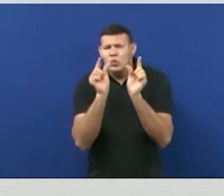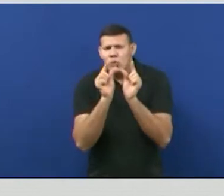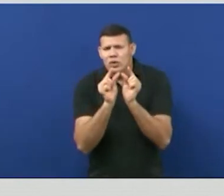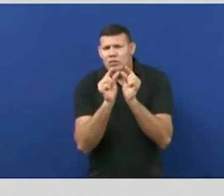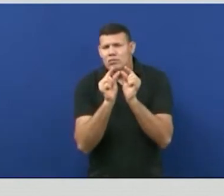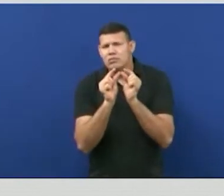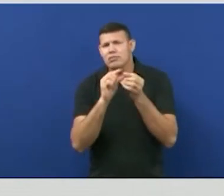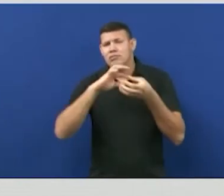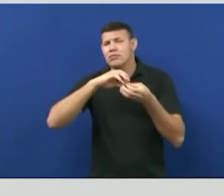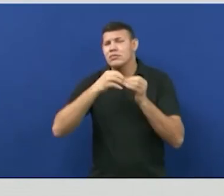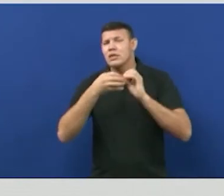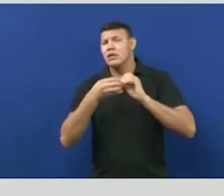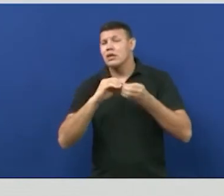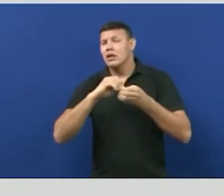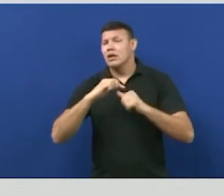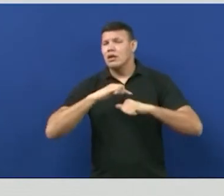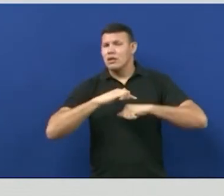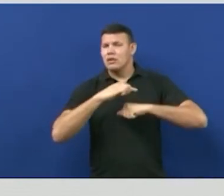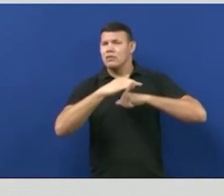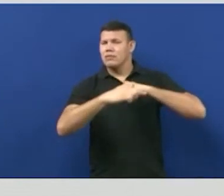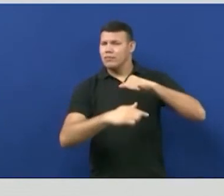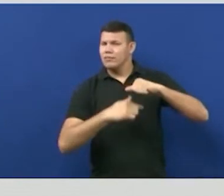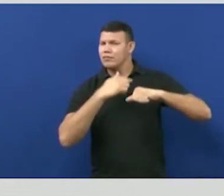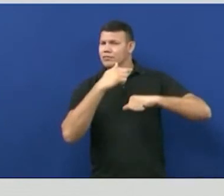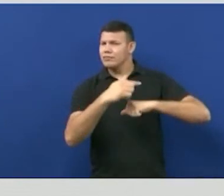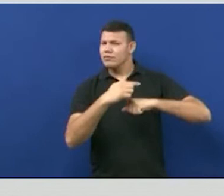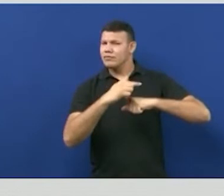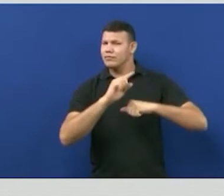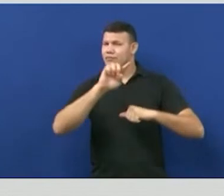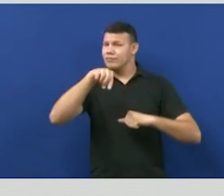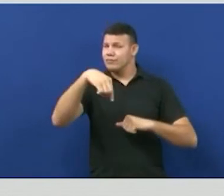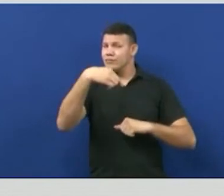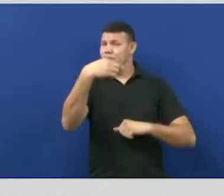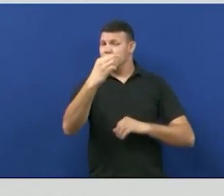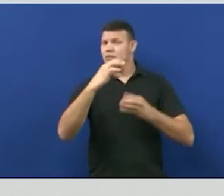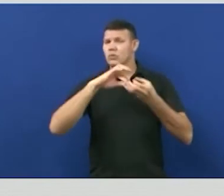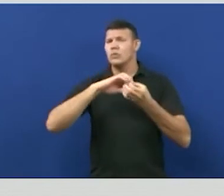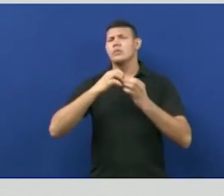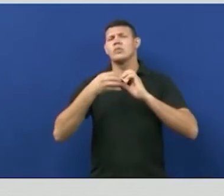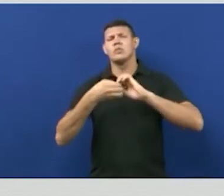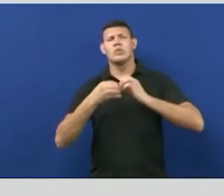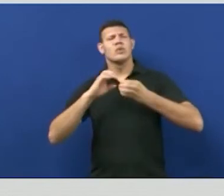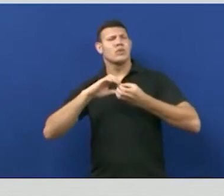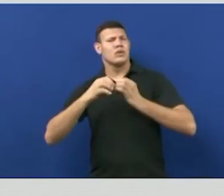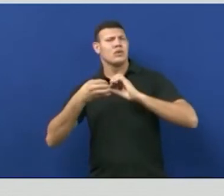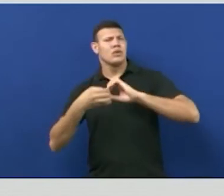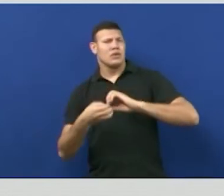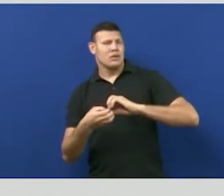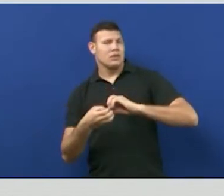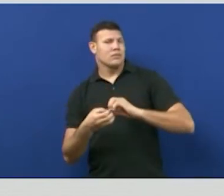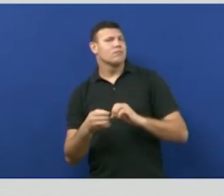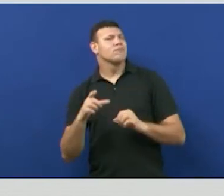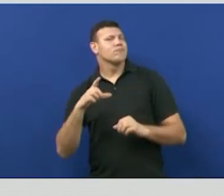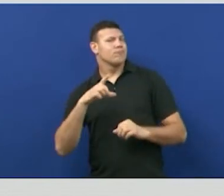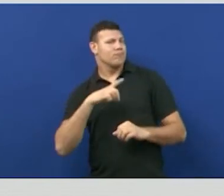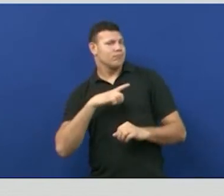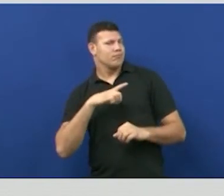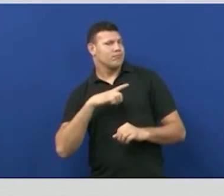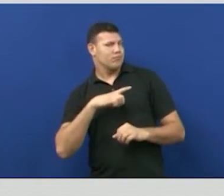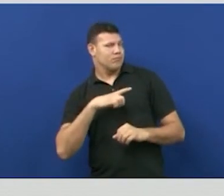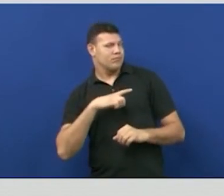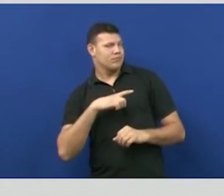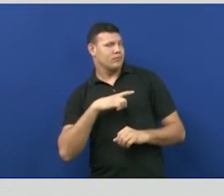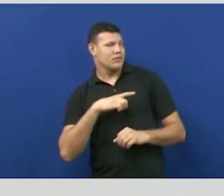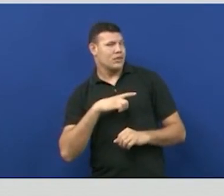átomo. Depois, nós temos as moléculas formadas a partir de átomos. Depois das moléculas, nós temos